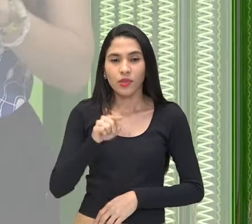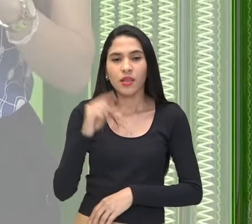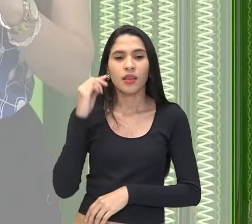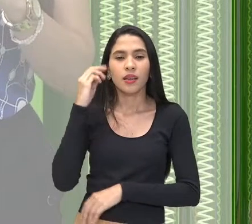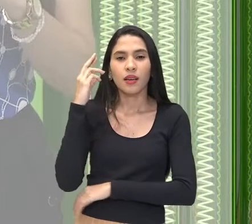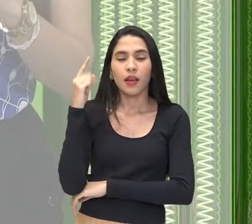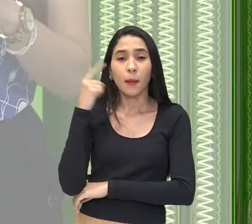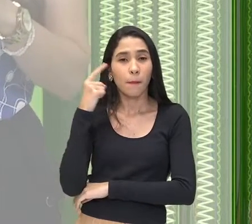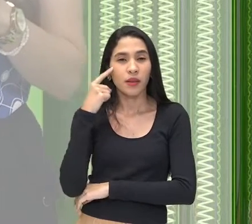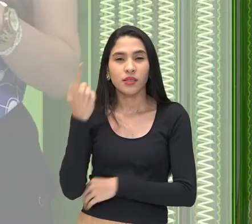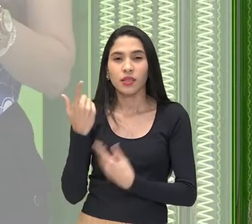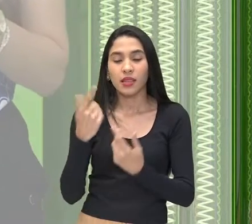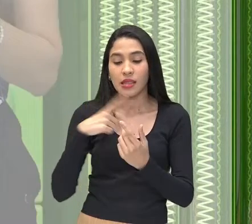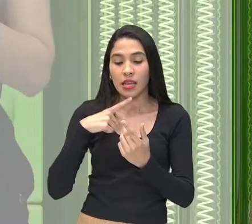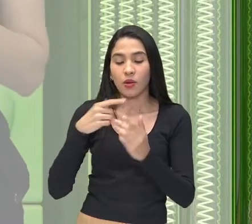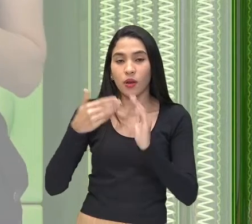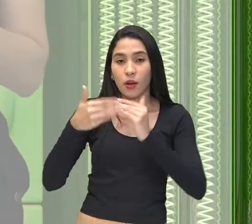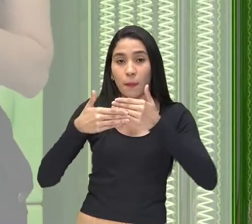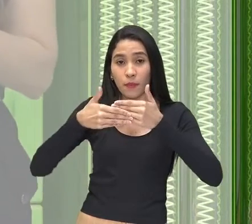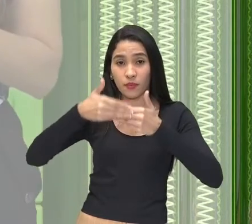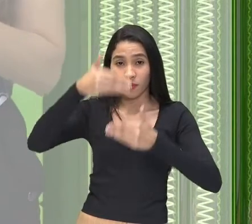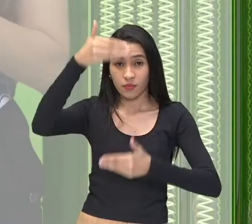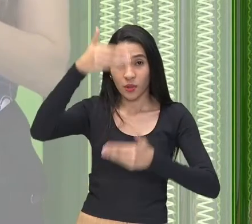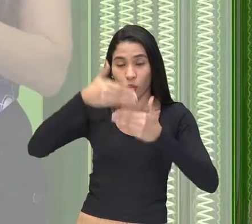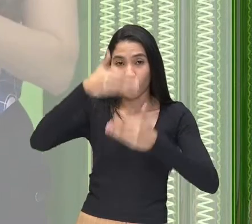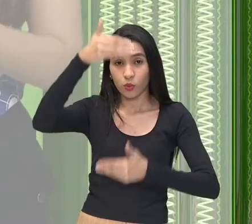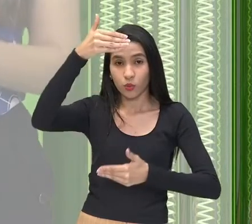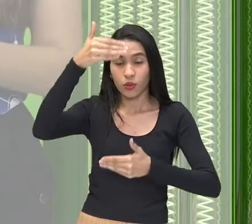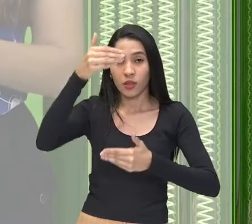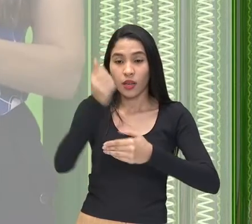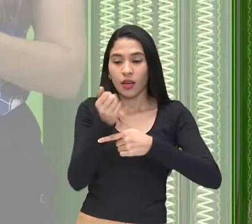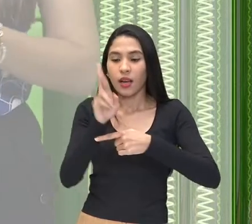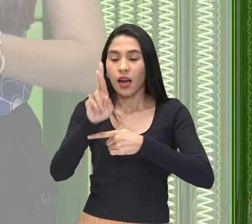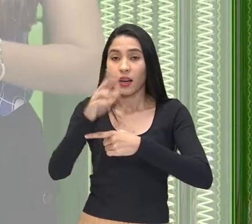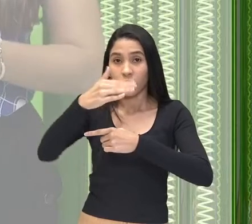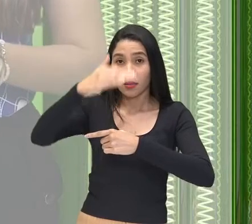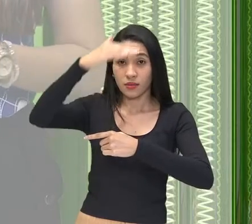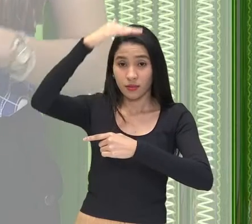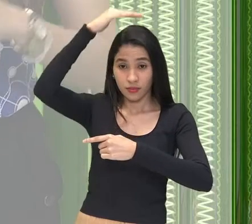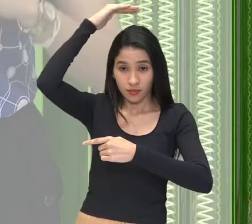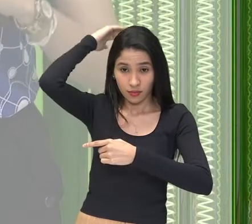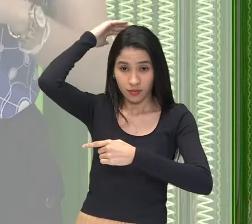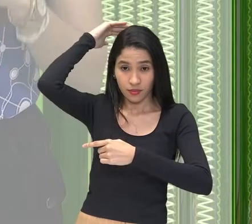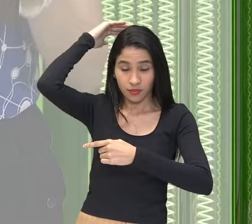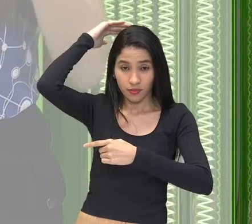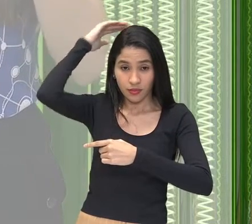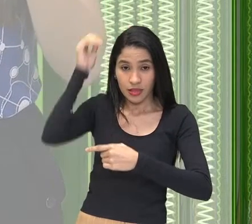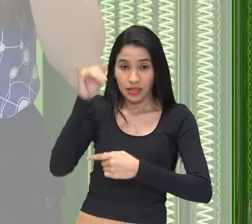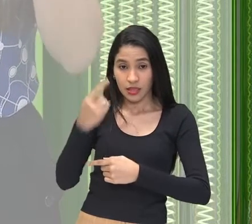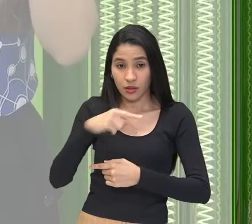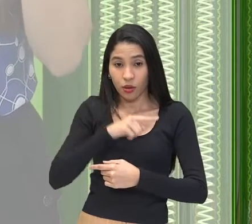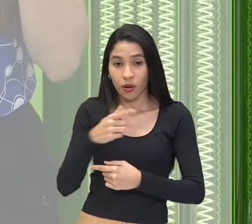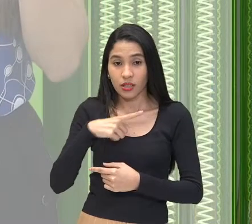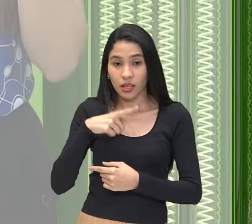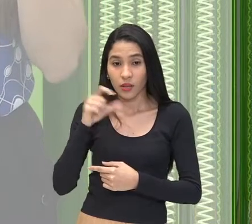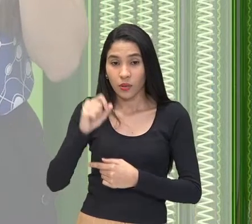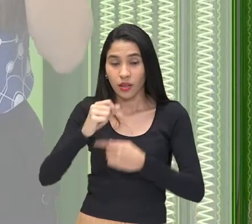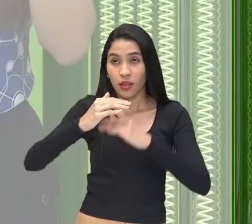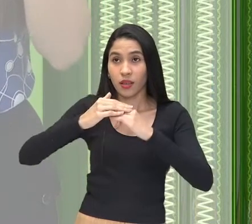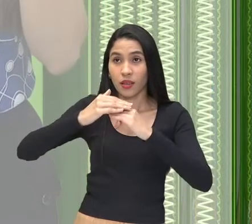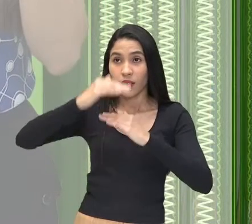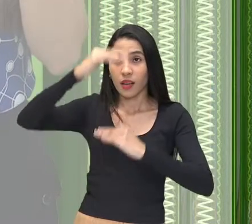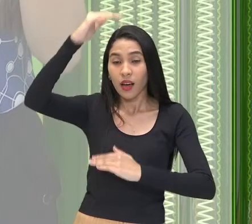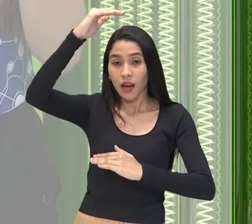gente tem uma coluna de ar sobre a nossa cabeça, certo? Se a gente estiver no